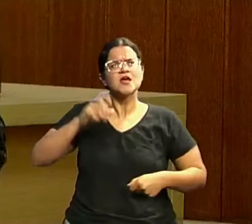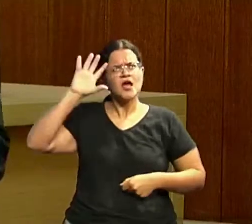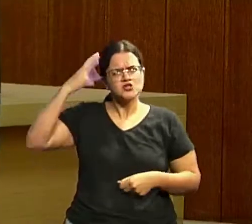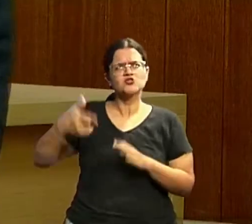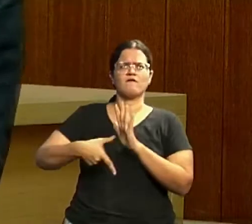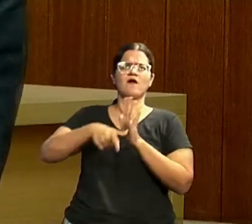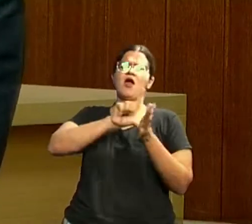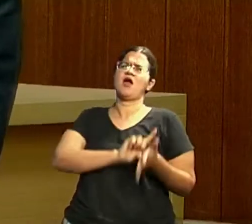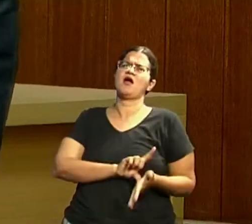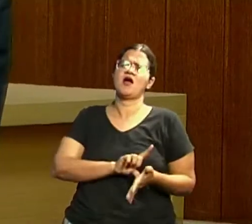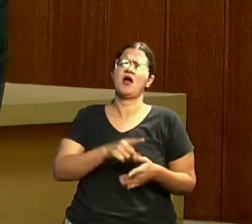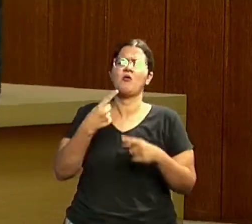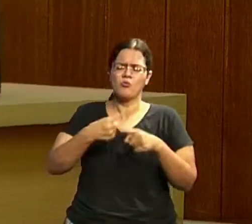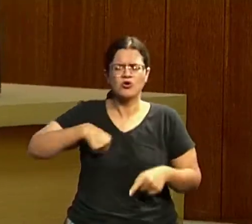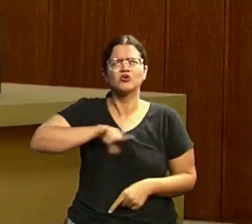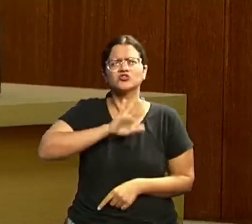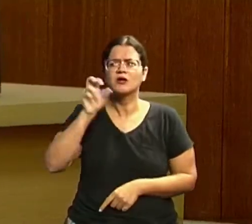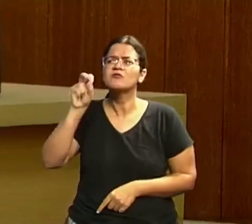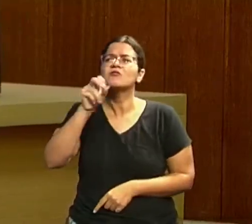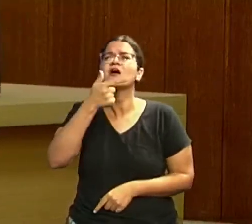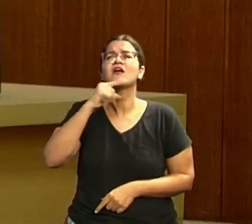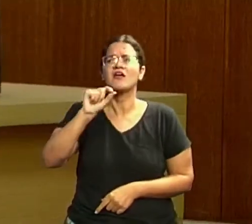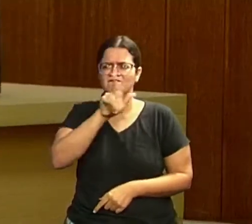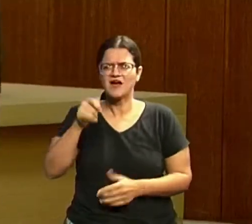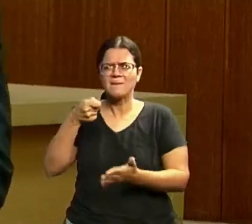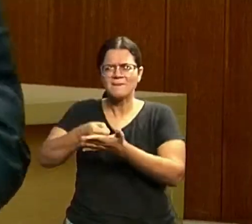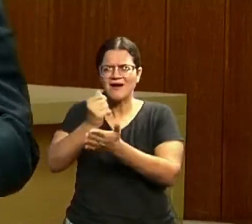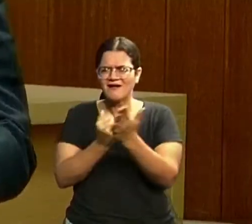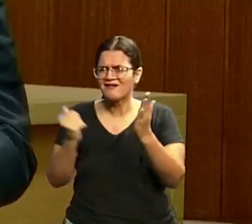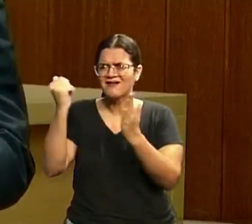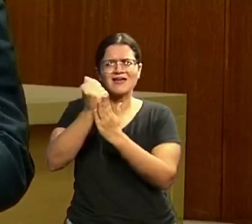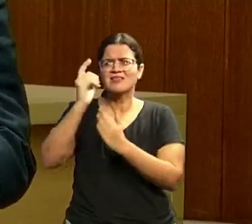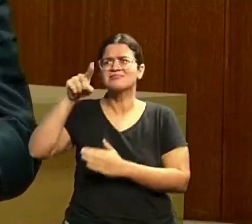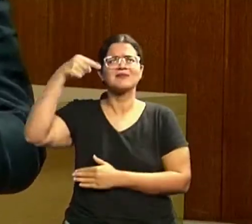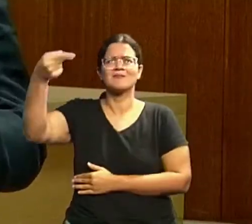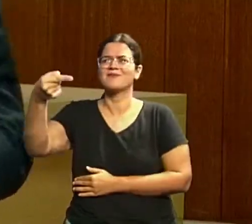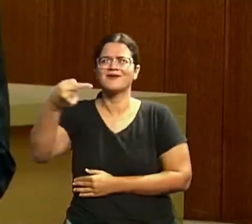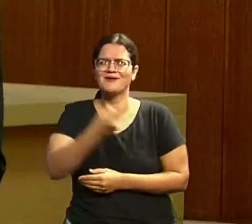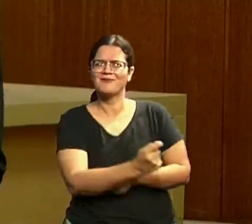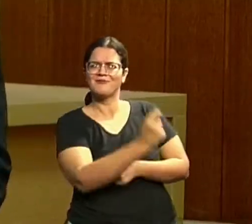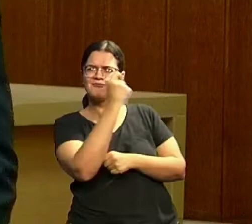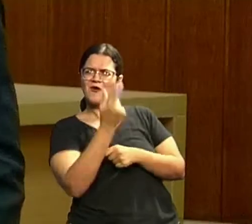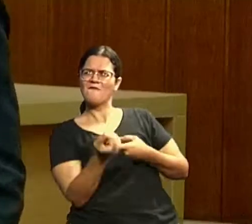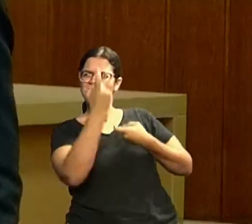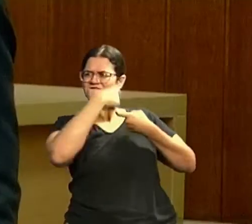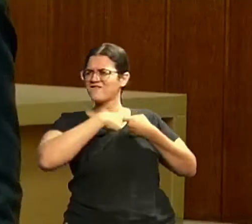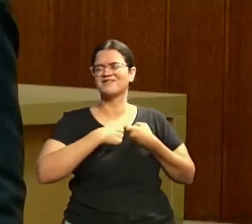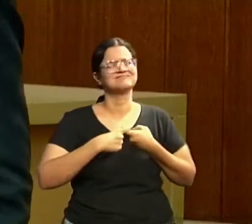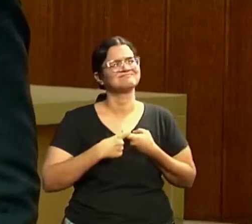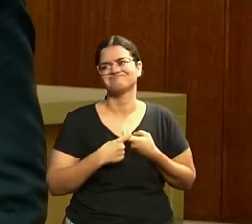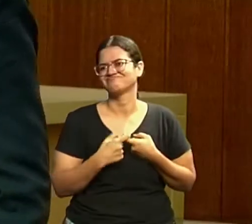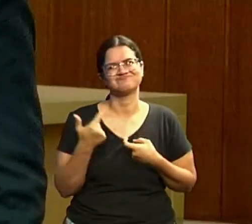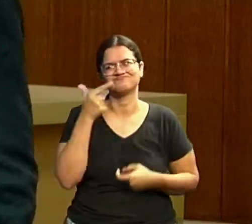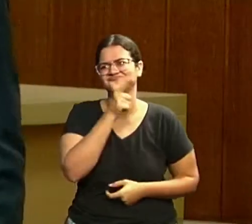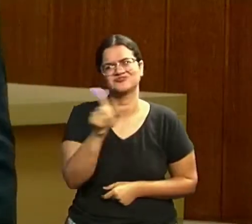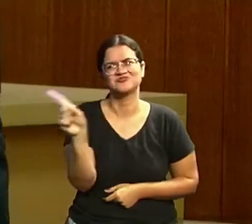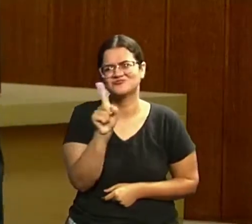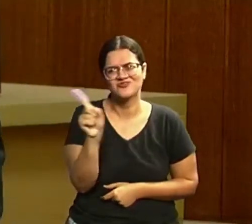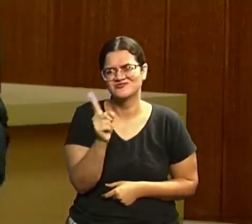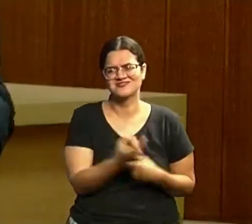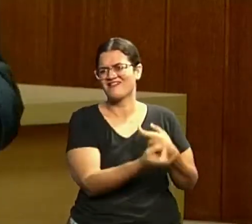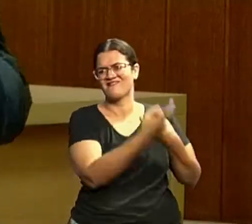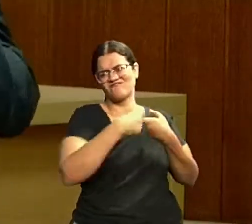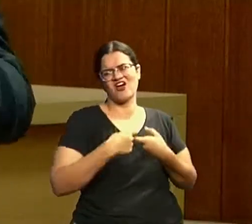isso antes, porque nós estamos vendo, quem vai pagar mais, dificilmente, vai ter o seu dinheiro